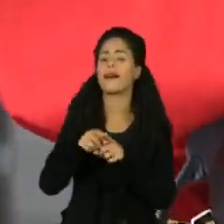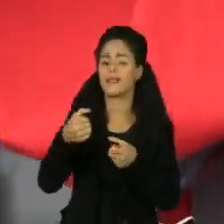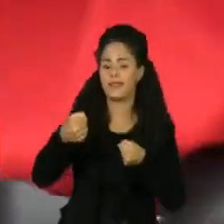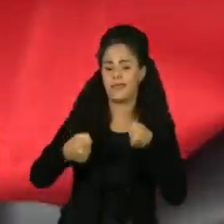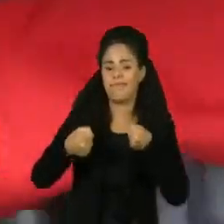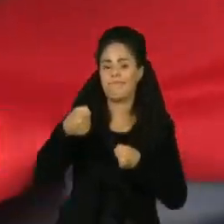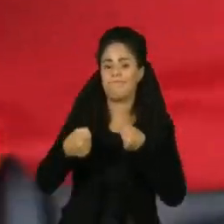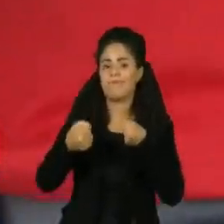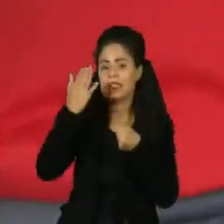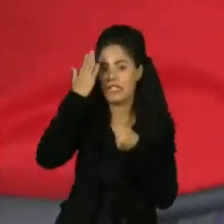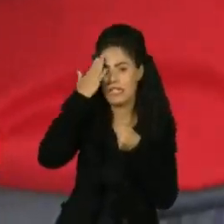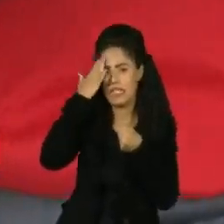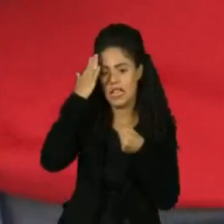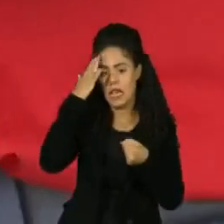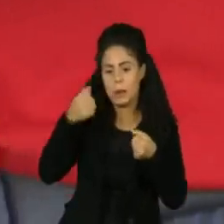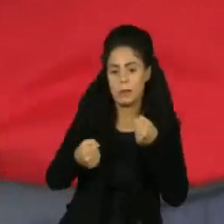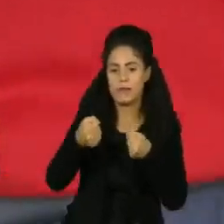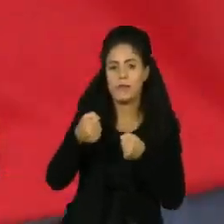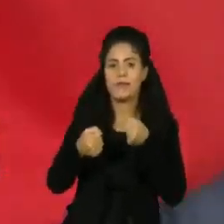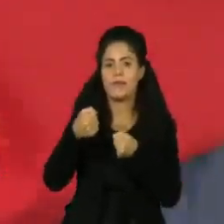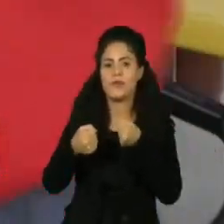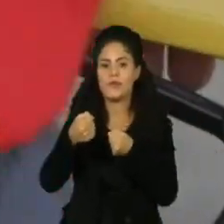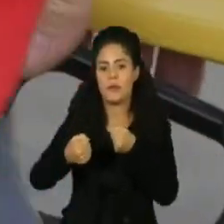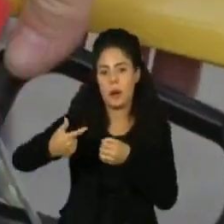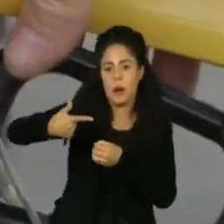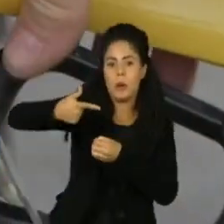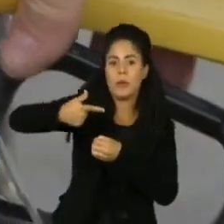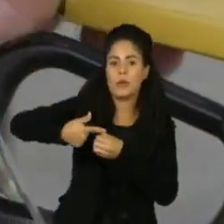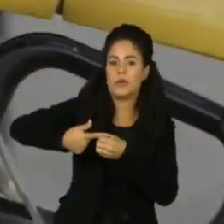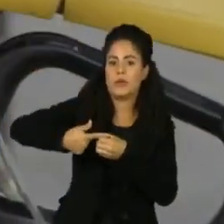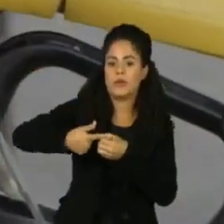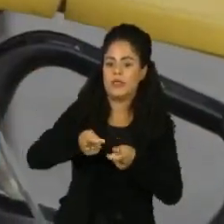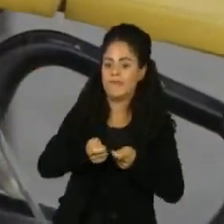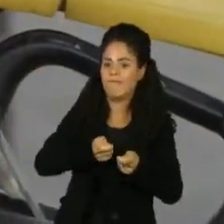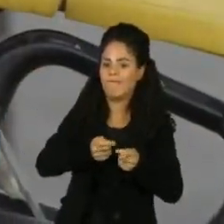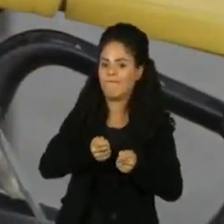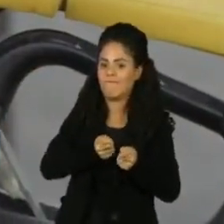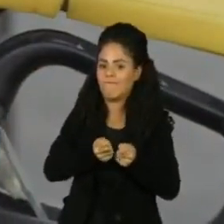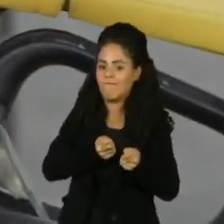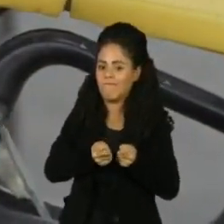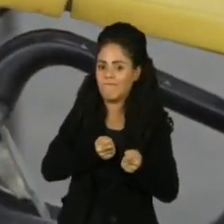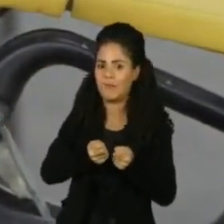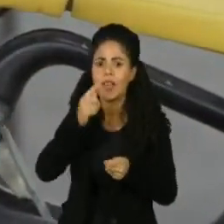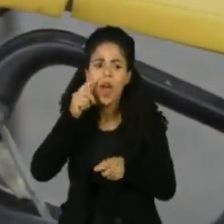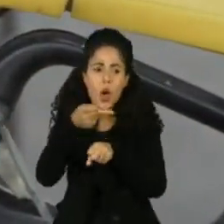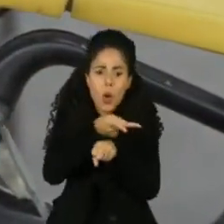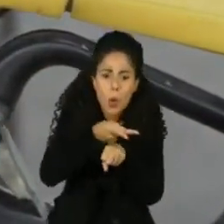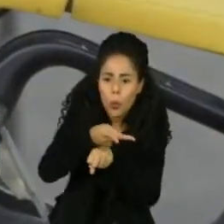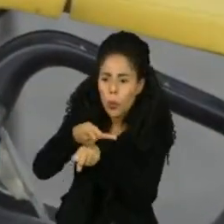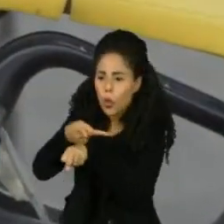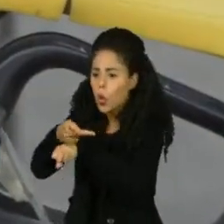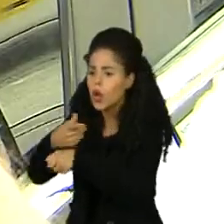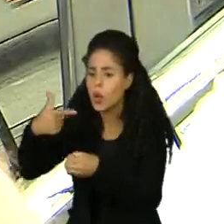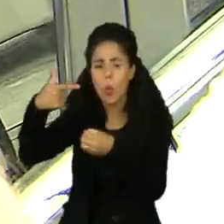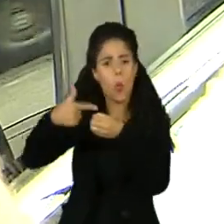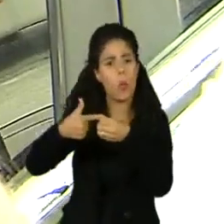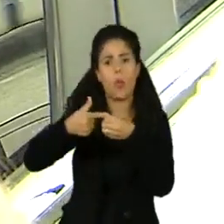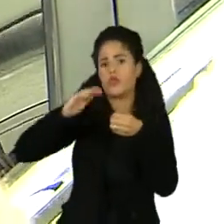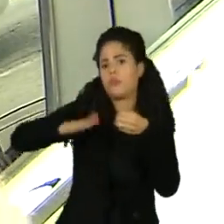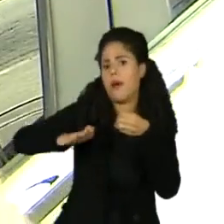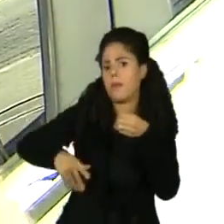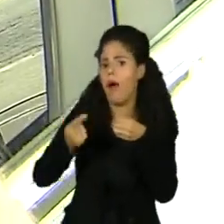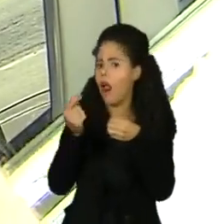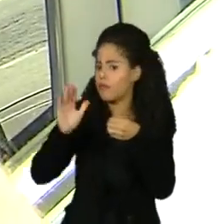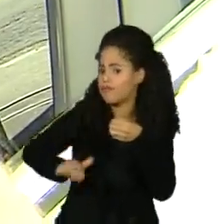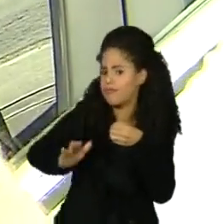ter que continuar fazendo malabarismos na hora de encher o tanque. Às vezes a gente vai em outro posto para ver se está mais barato, não tem para onde correr não. A solução